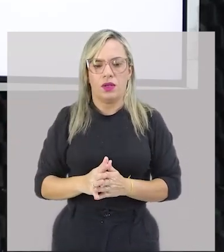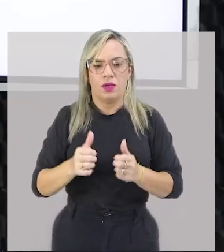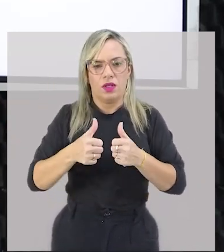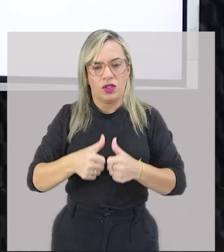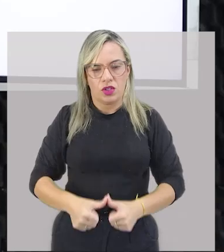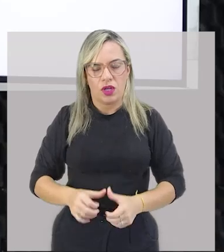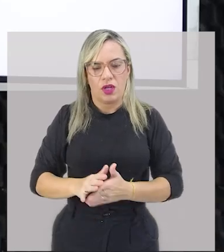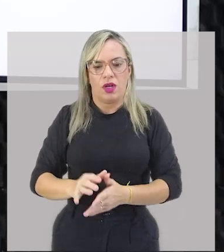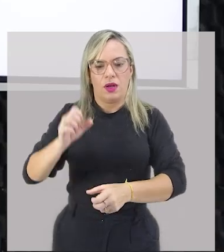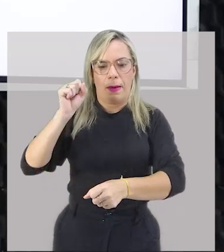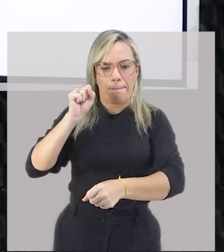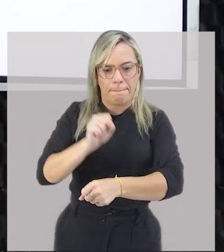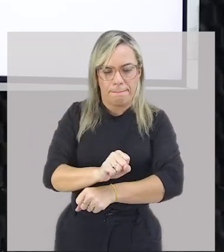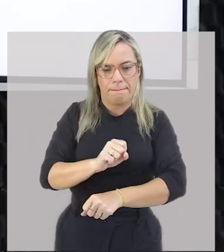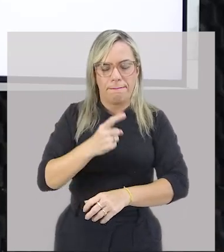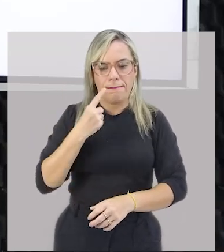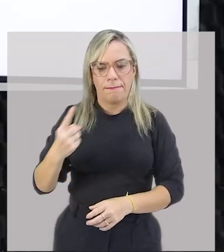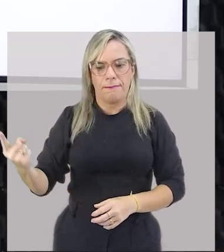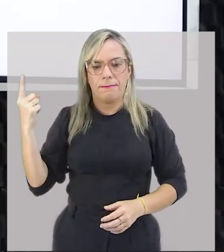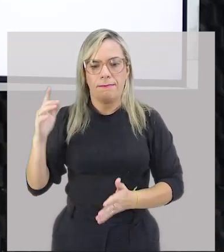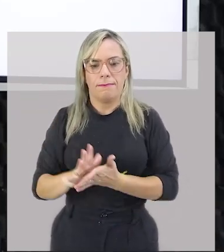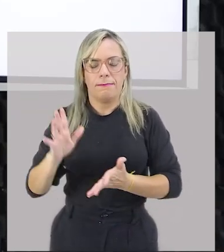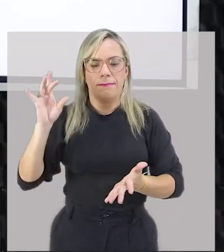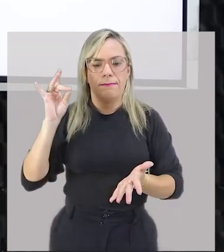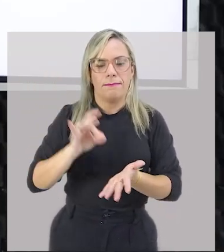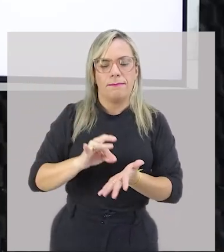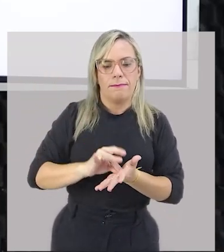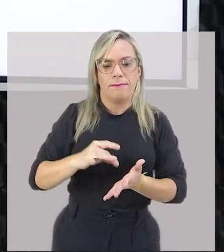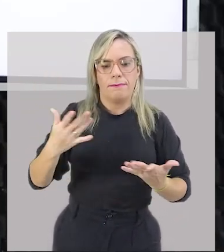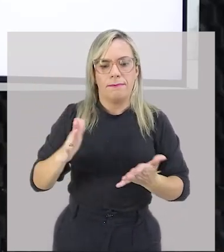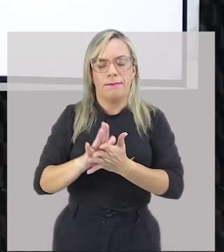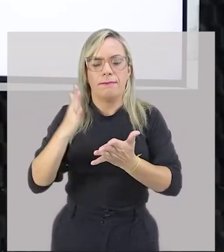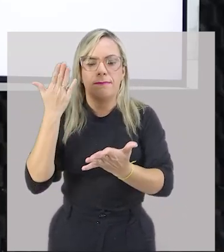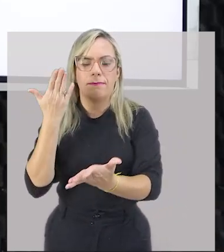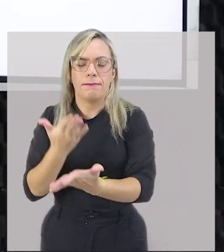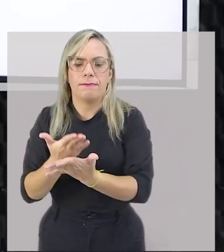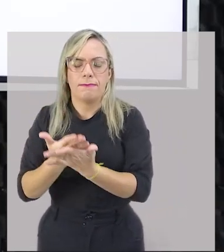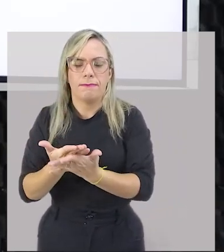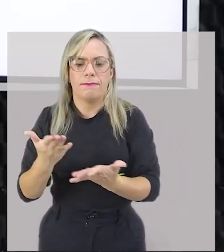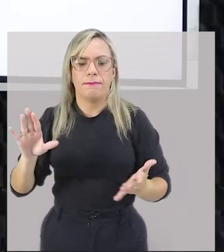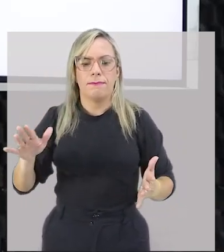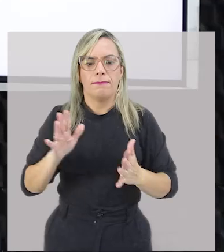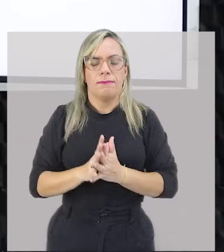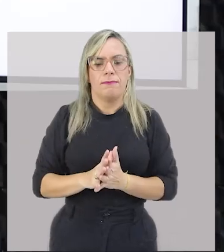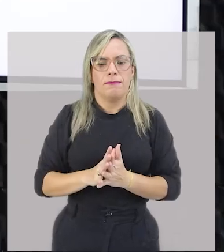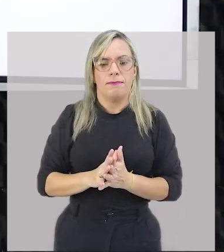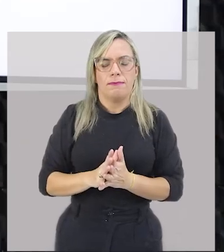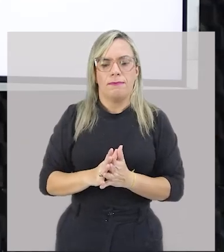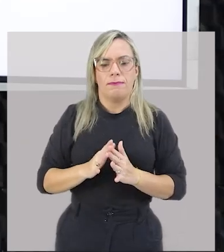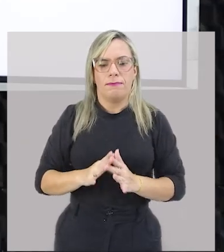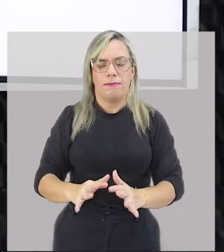estática parada. Então, a hidrostática, na verdade, é o estudo dos fluidos em